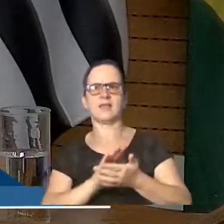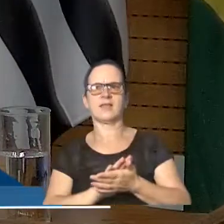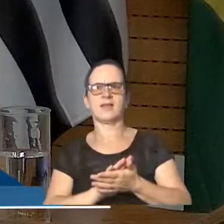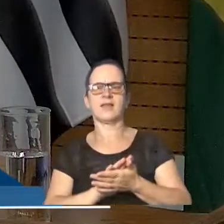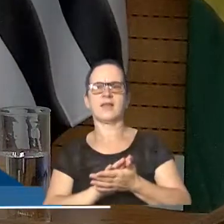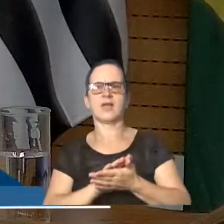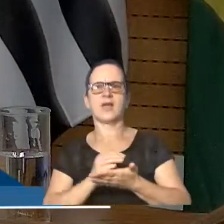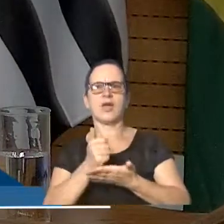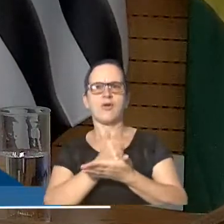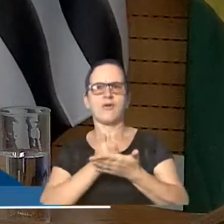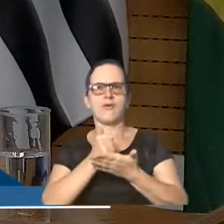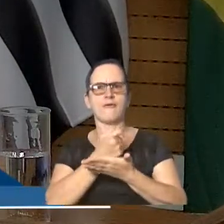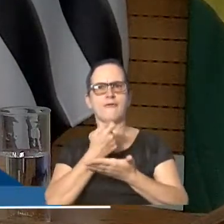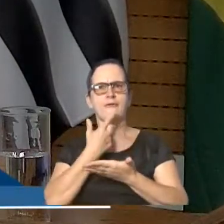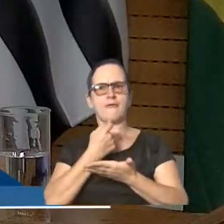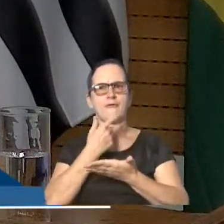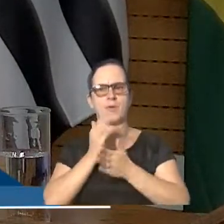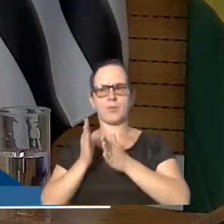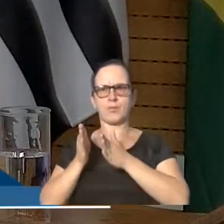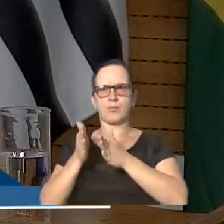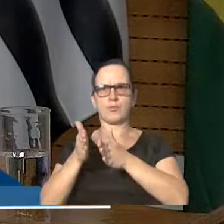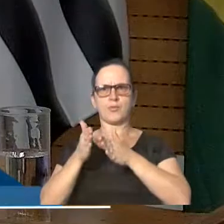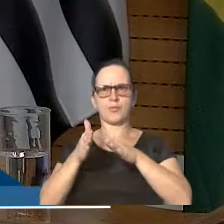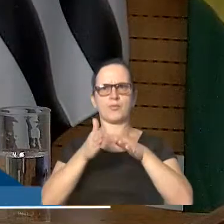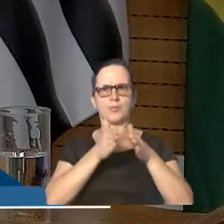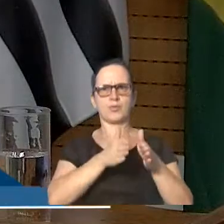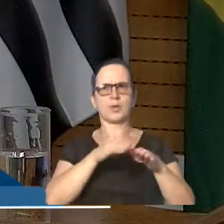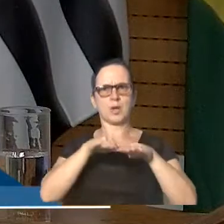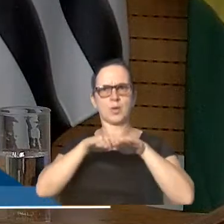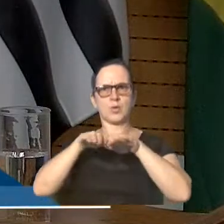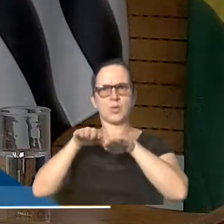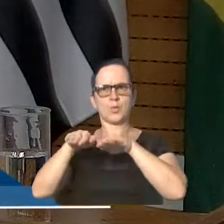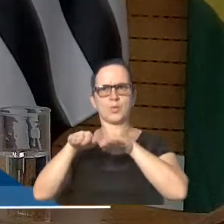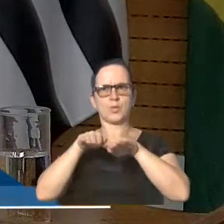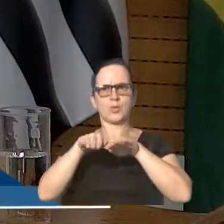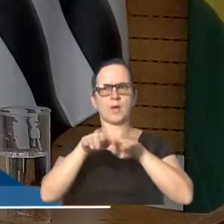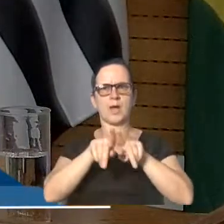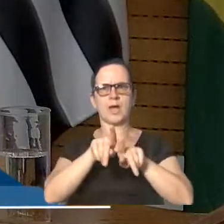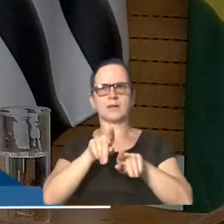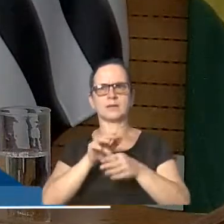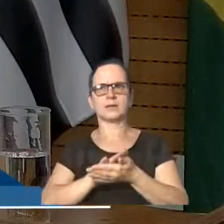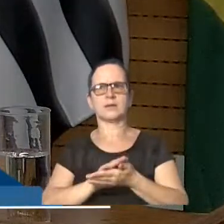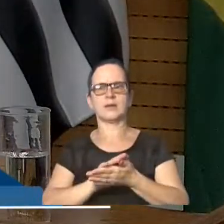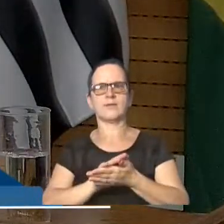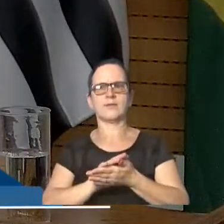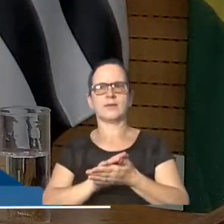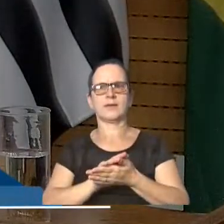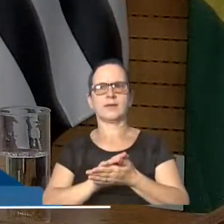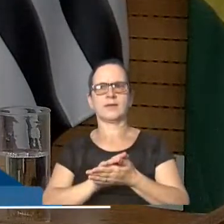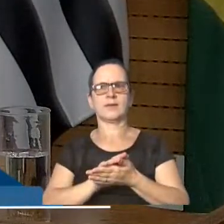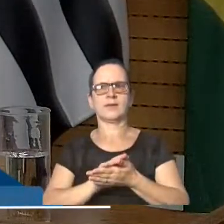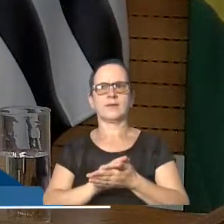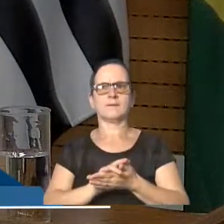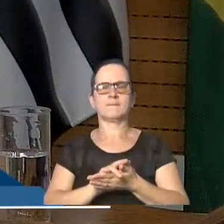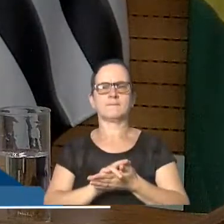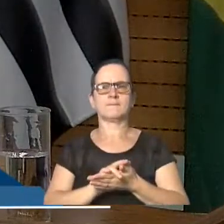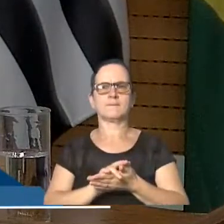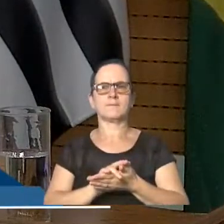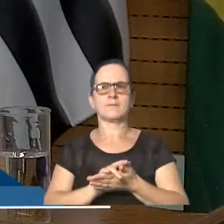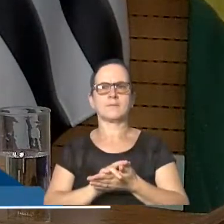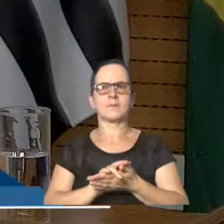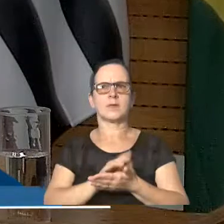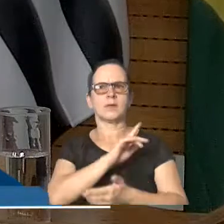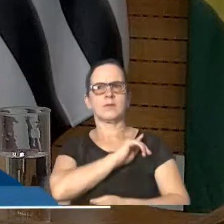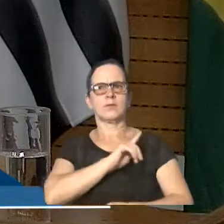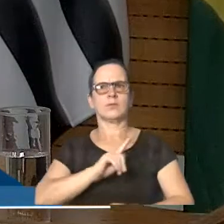A farmácia hoje está servindo como estacionamento de carros, podem passar lá agora, os carros estão ficando em cima da farmácia. Então, o